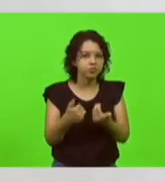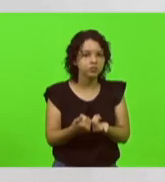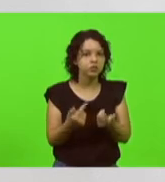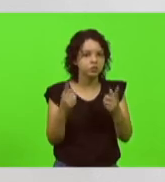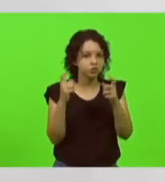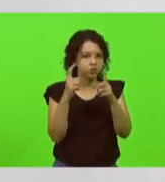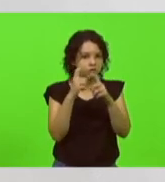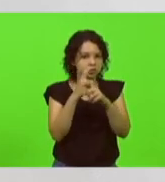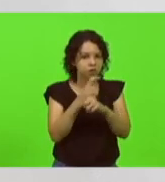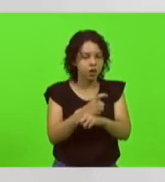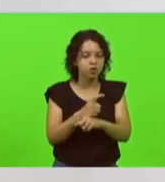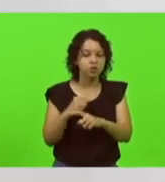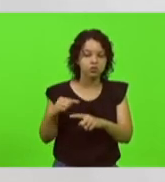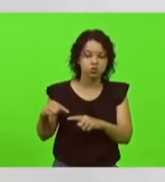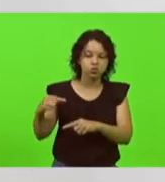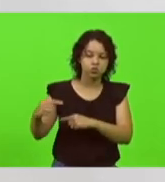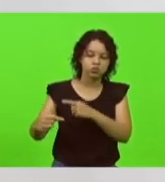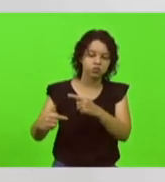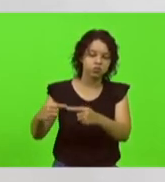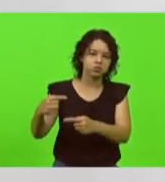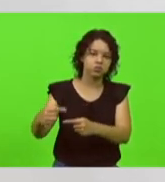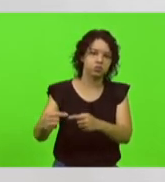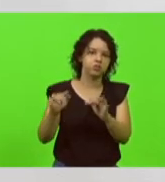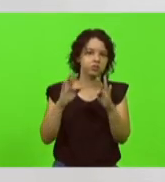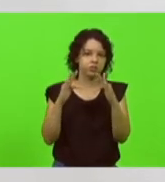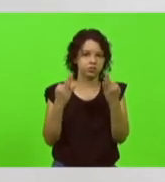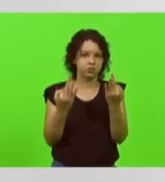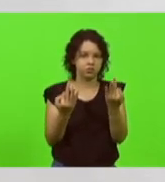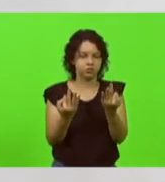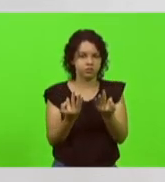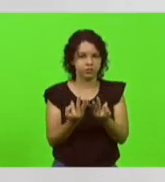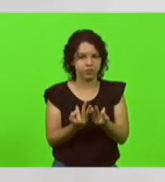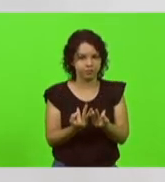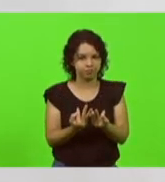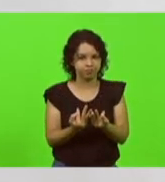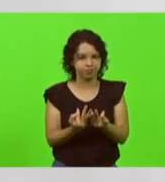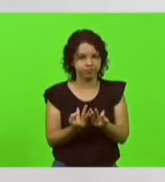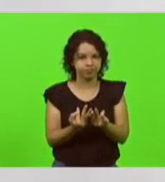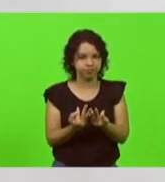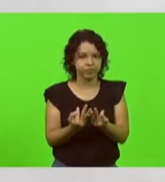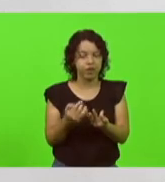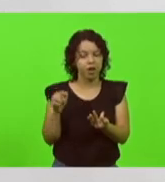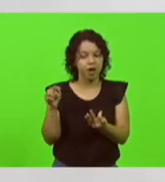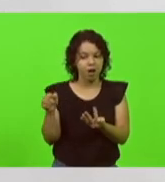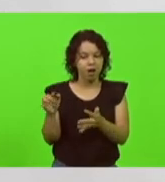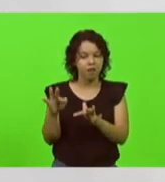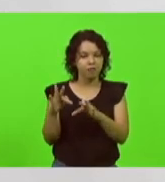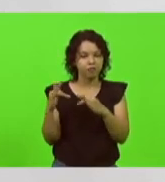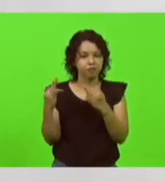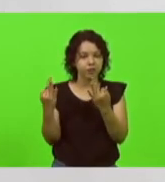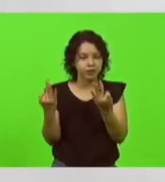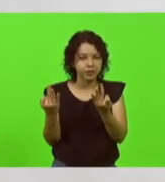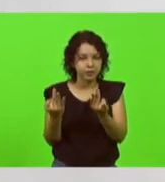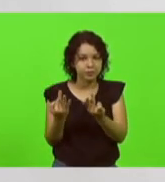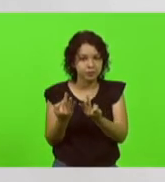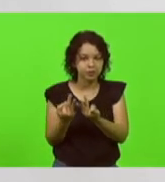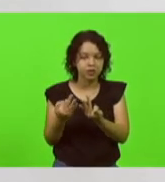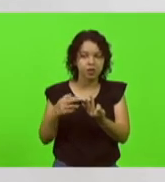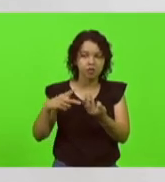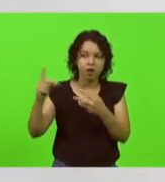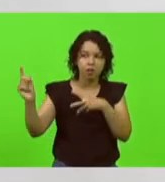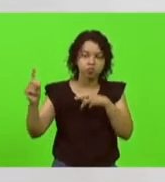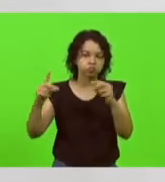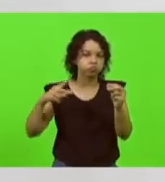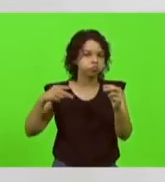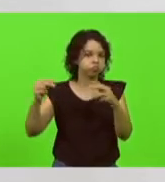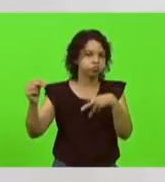sucessão familiar. As famílias estão esvaziando, estão ficando os troncos de olha lá quando ficam na